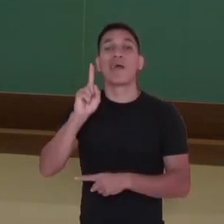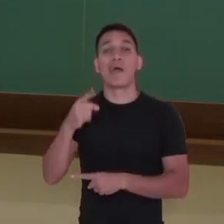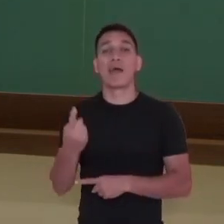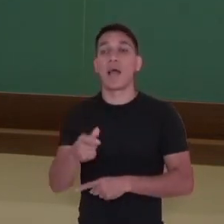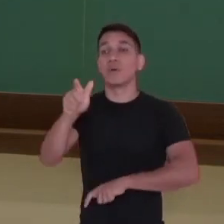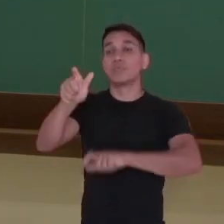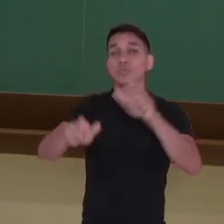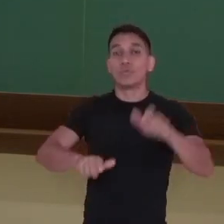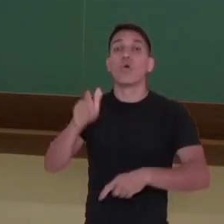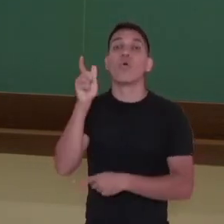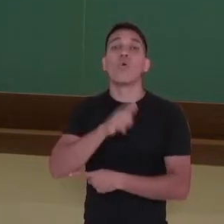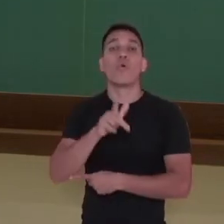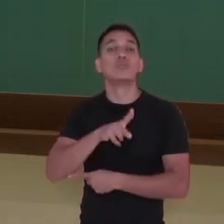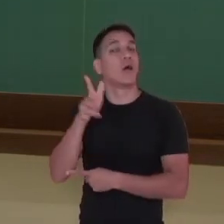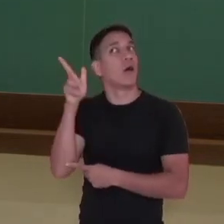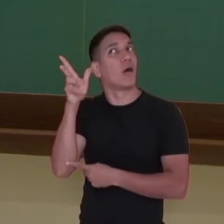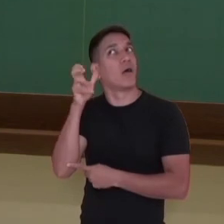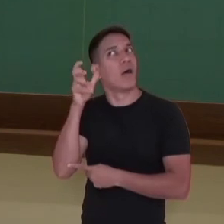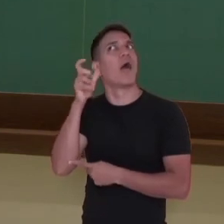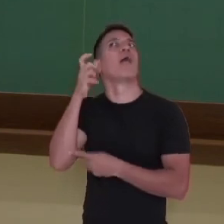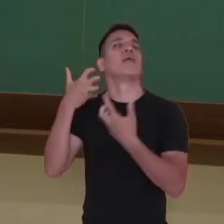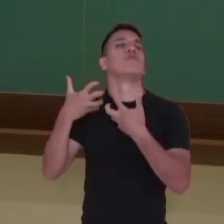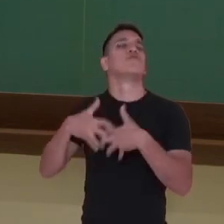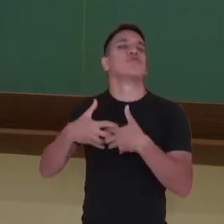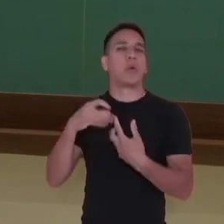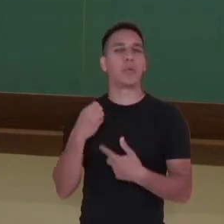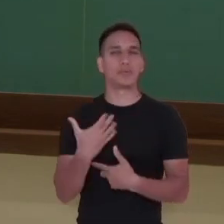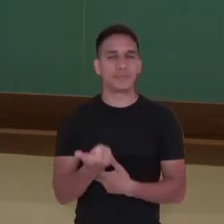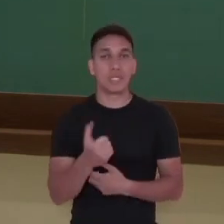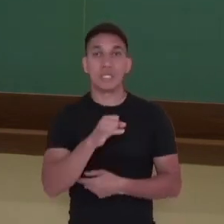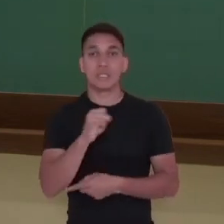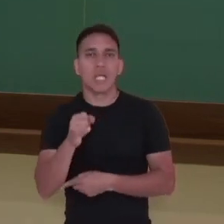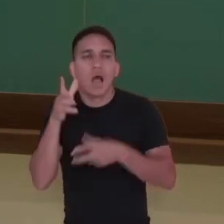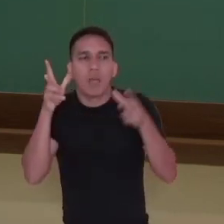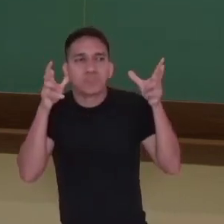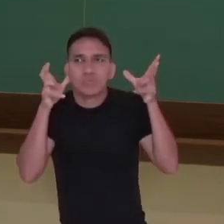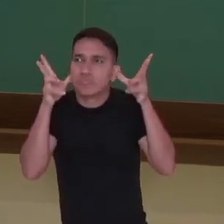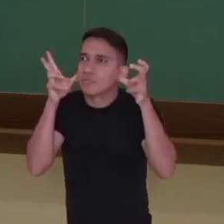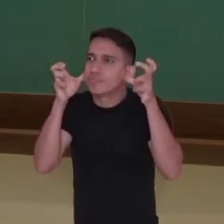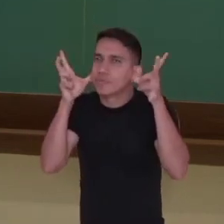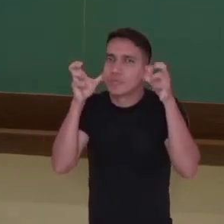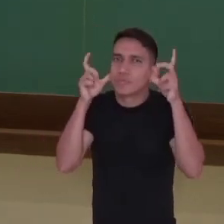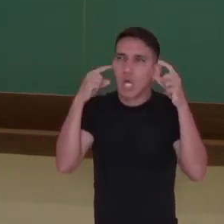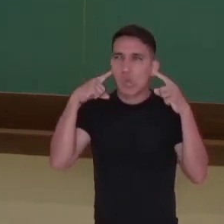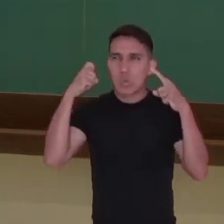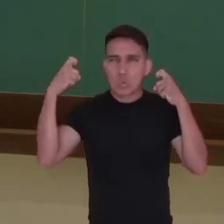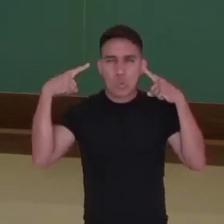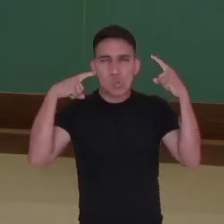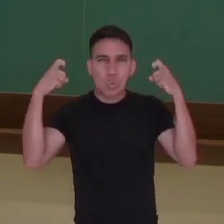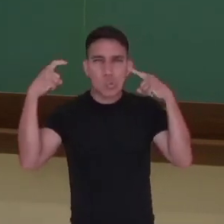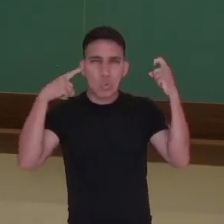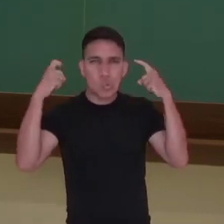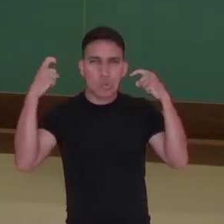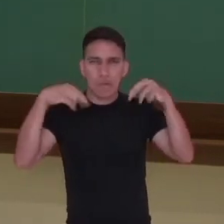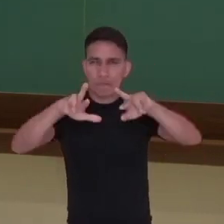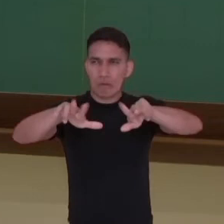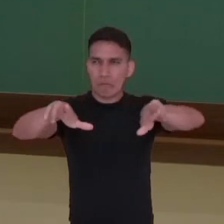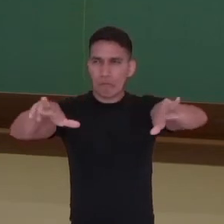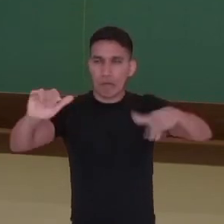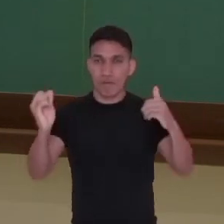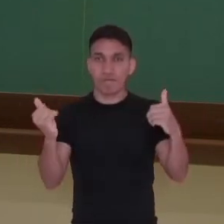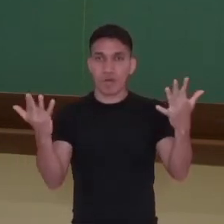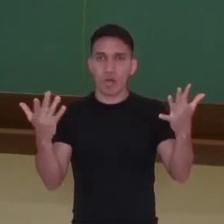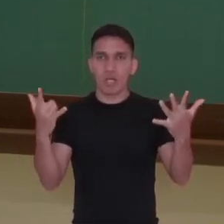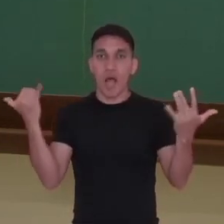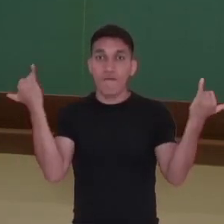ouvido está funcionando muito bem, na medida em que detectam os sons, ruídos ou barulhos do exterior e